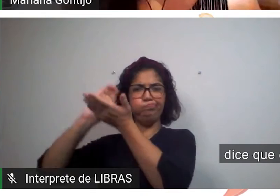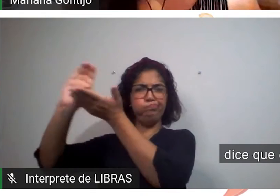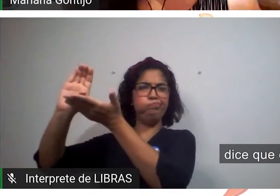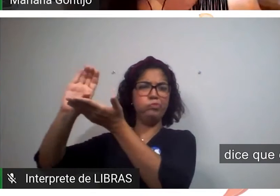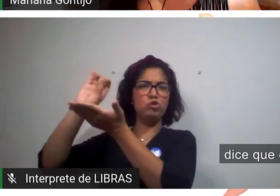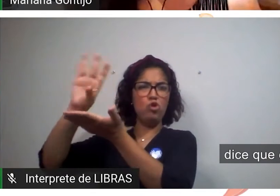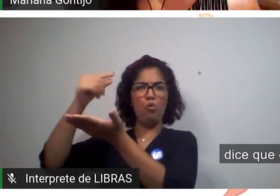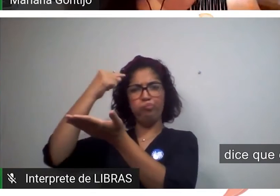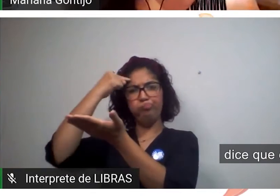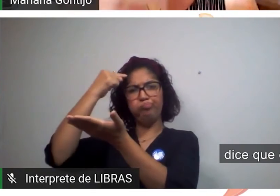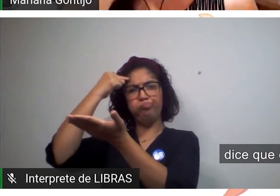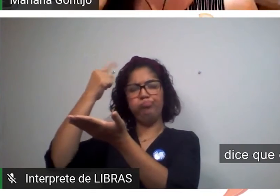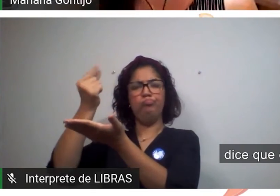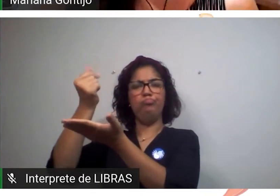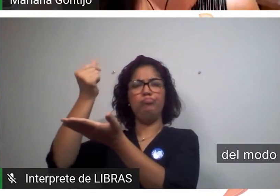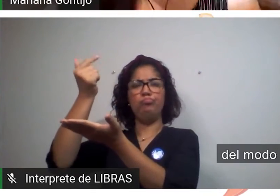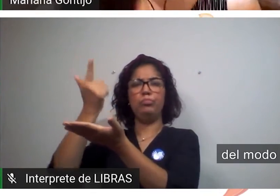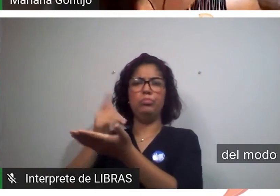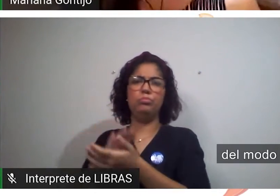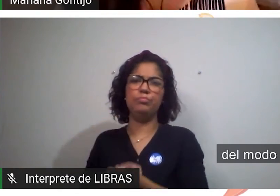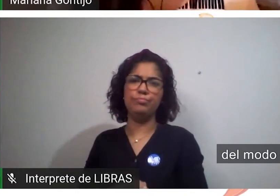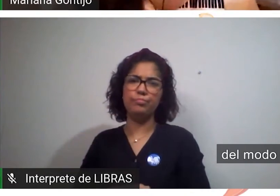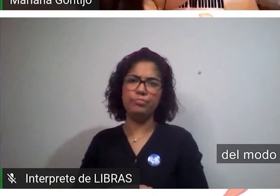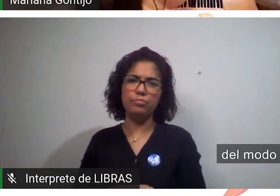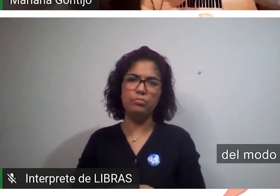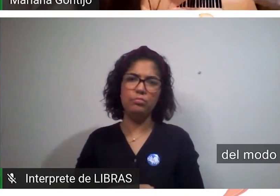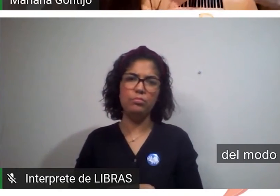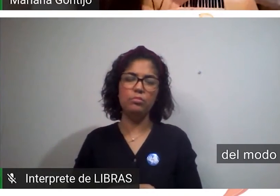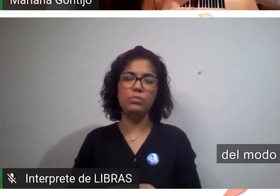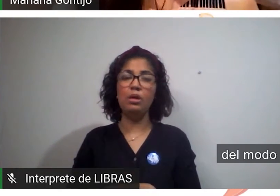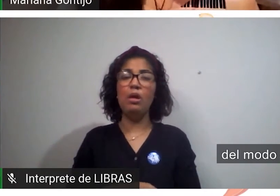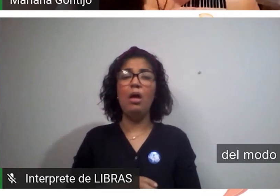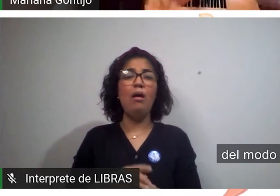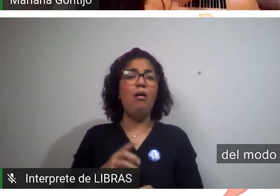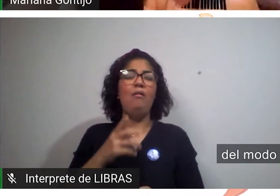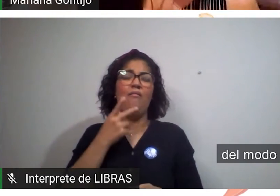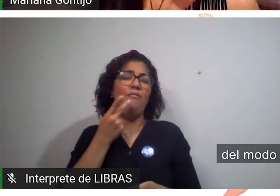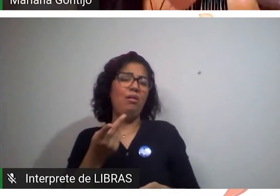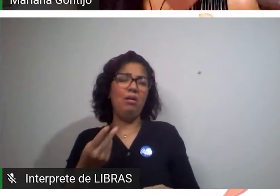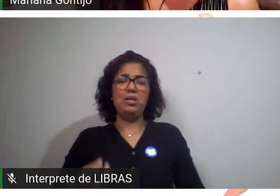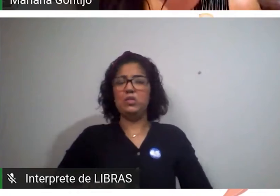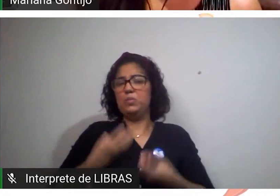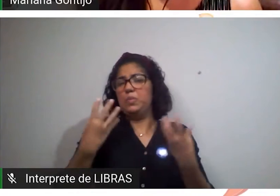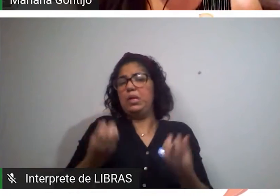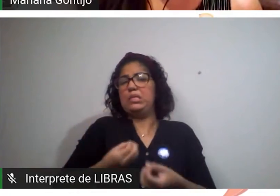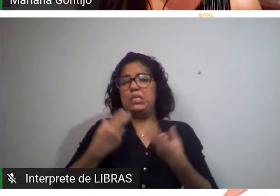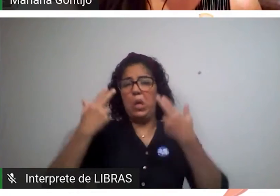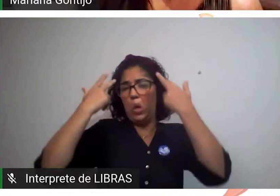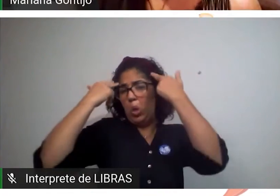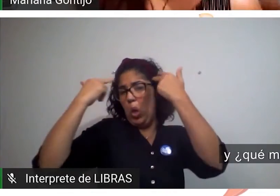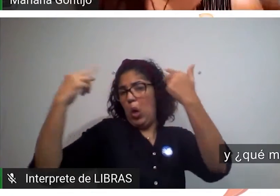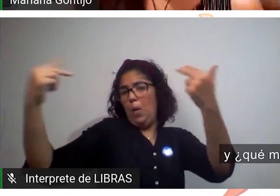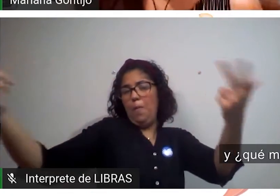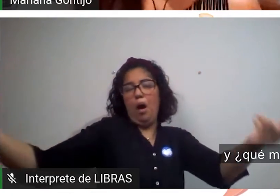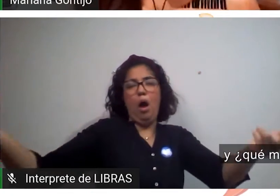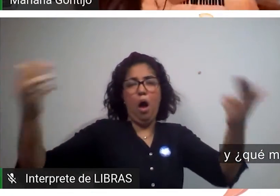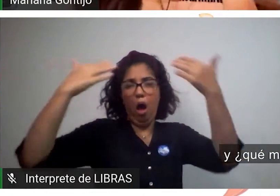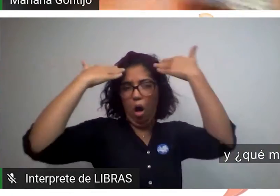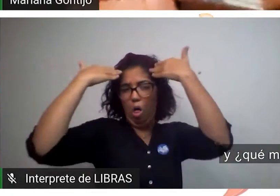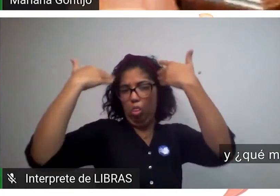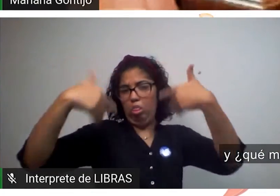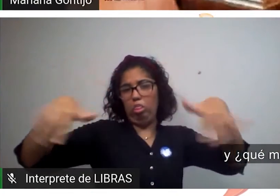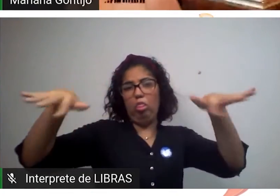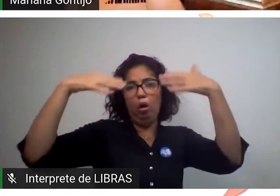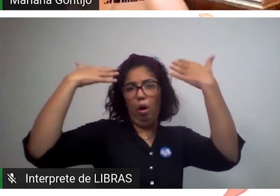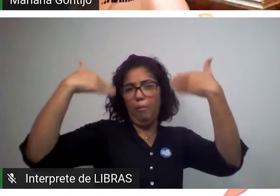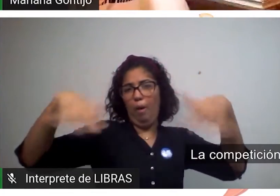a expressão natural do modo de ser dos humanos, né? E que modo de ser